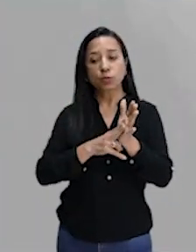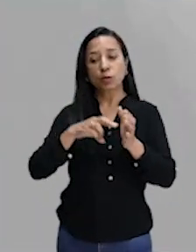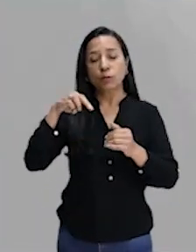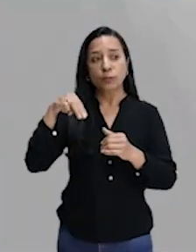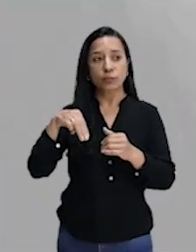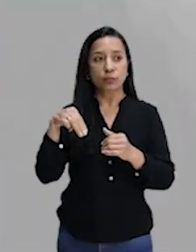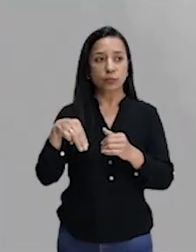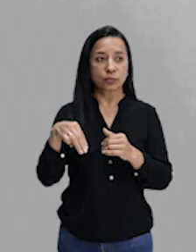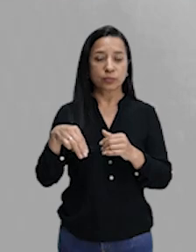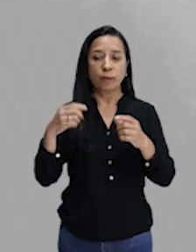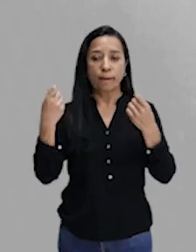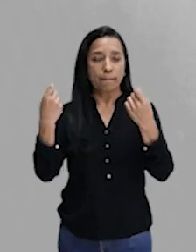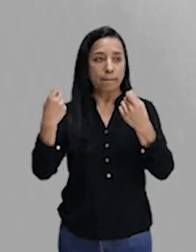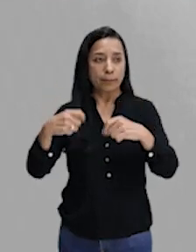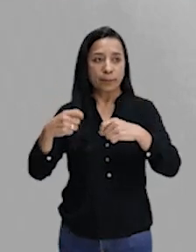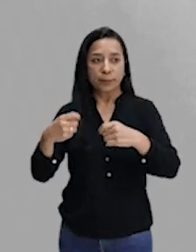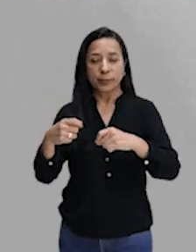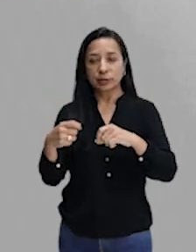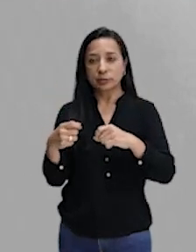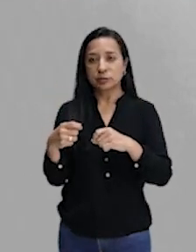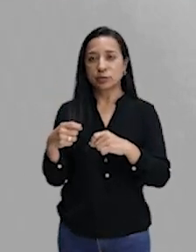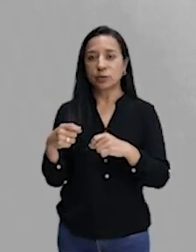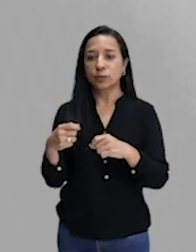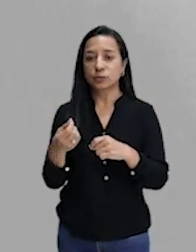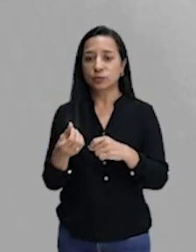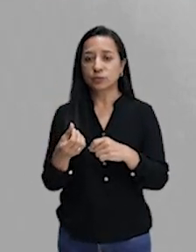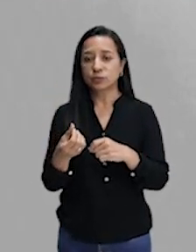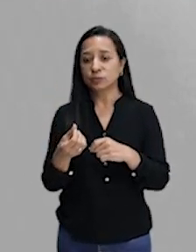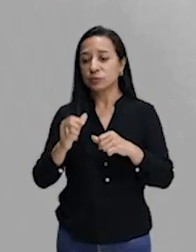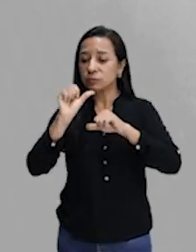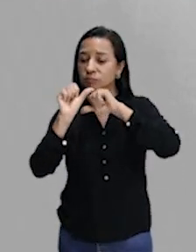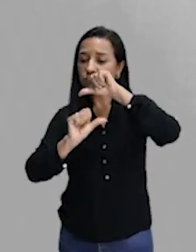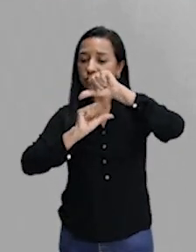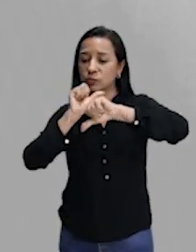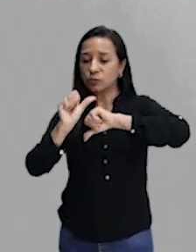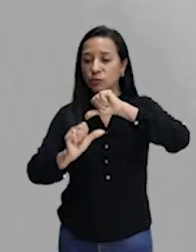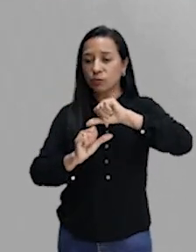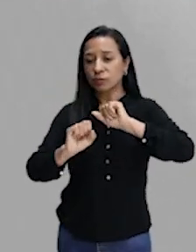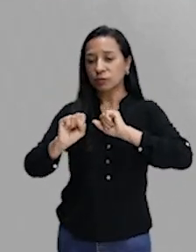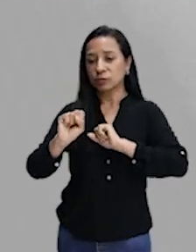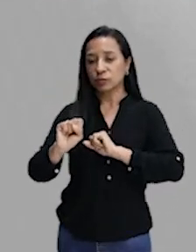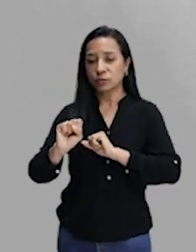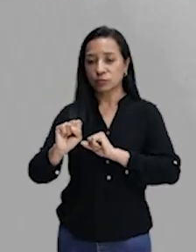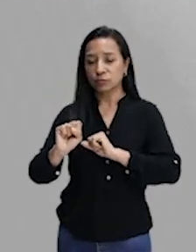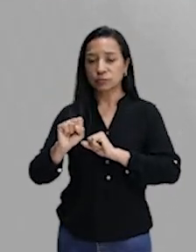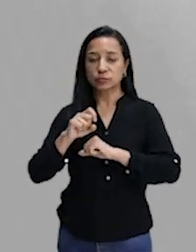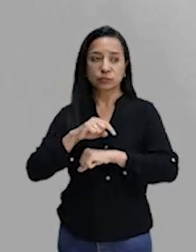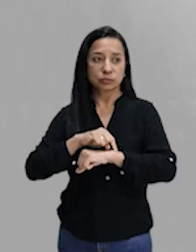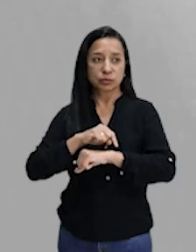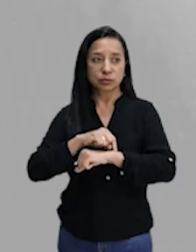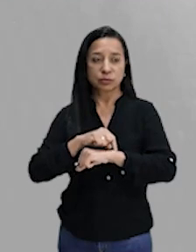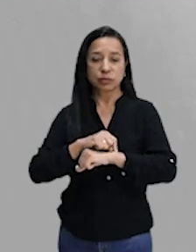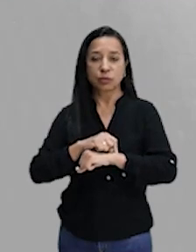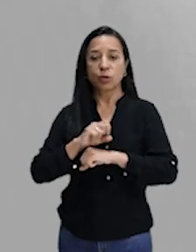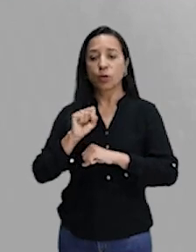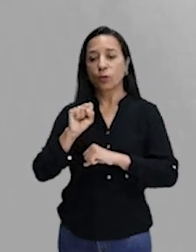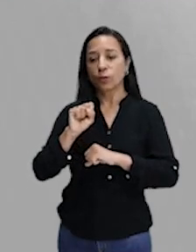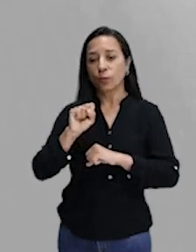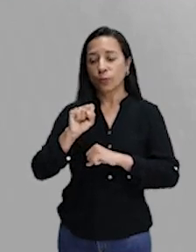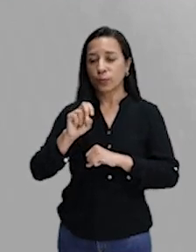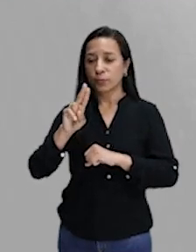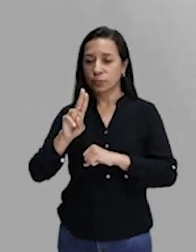e nós precisamos dele em segundos não é unidades do sistema internacional